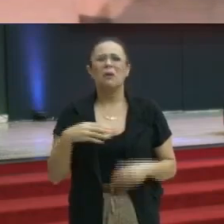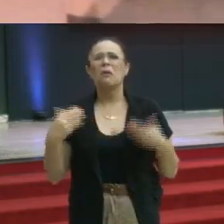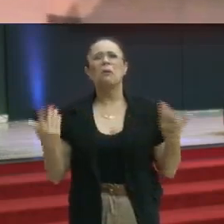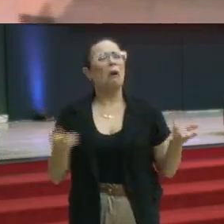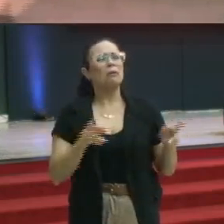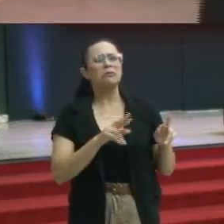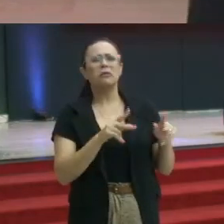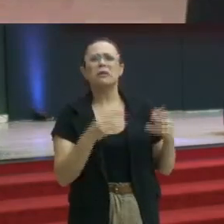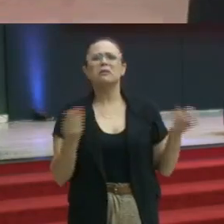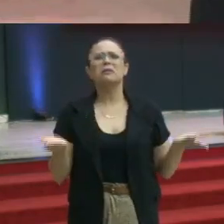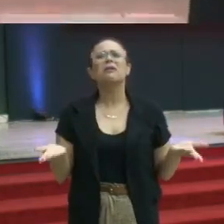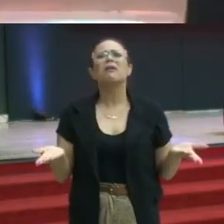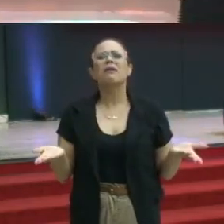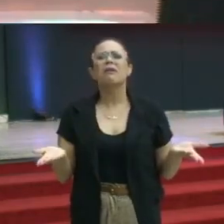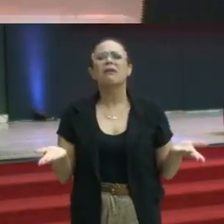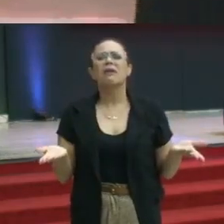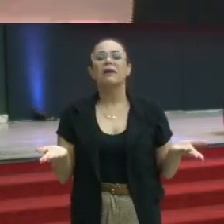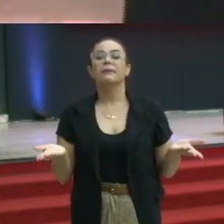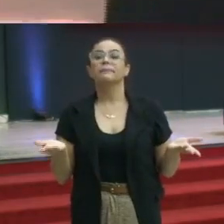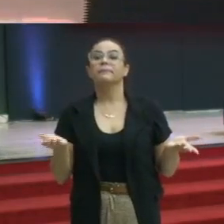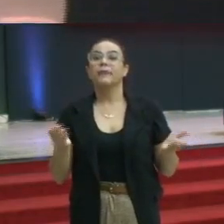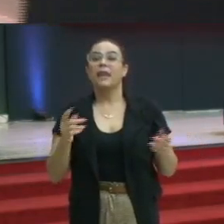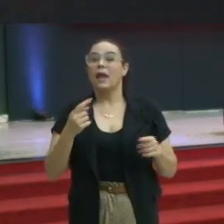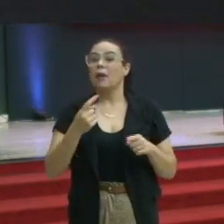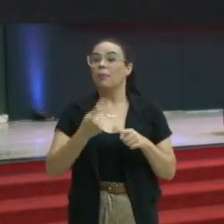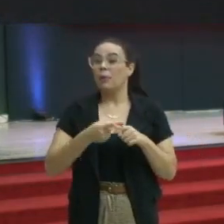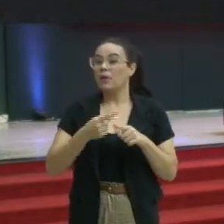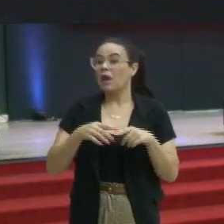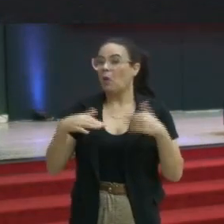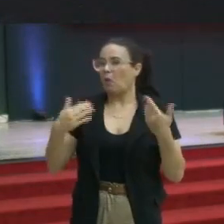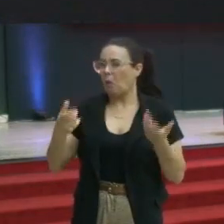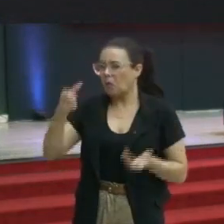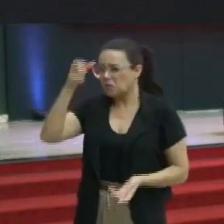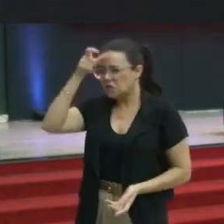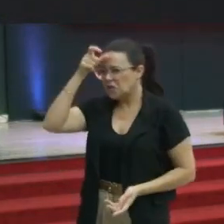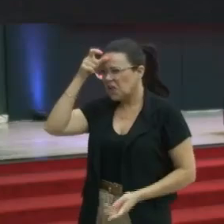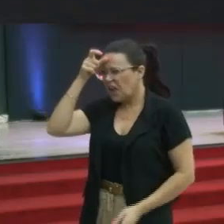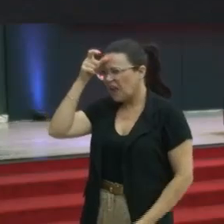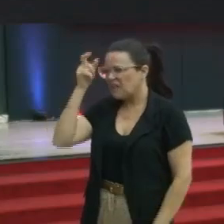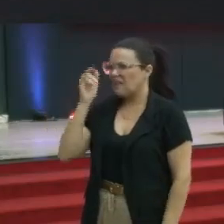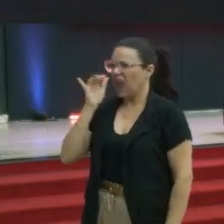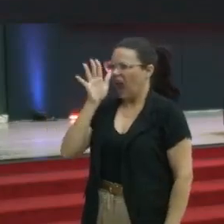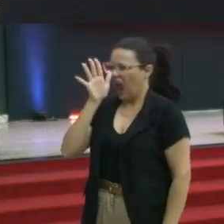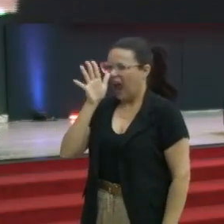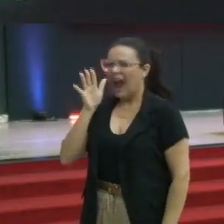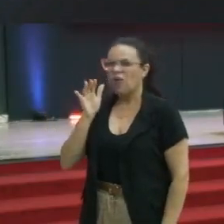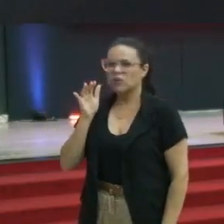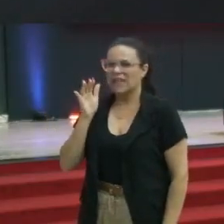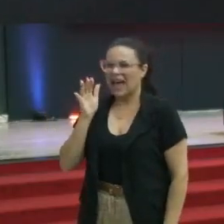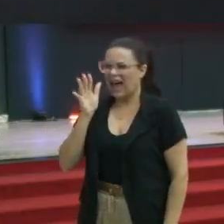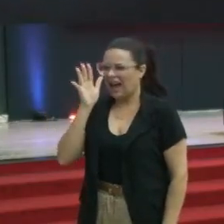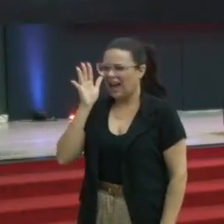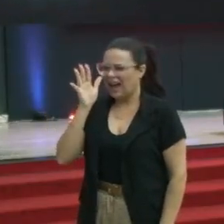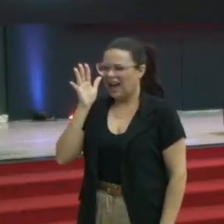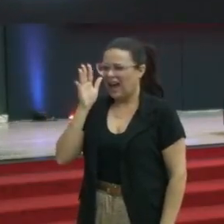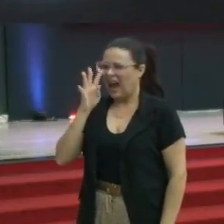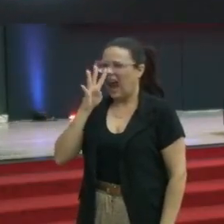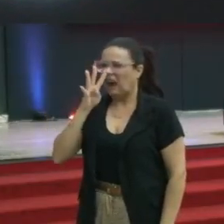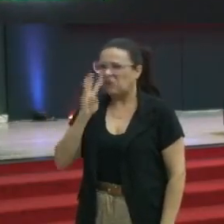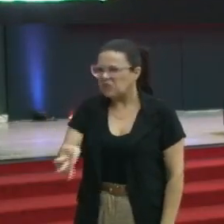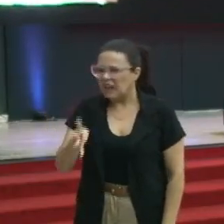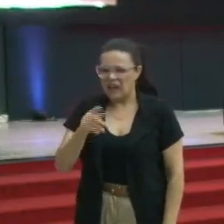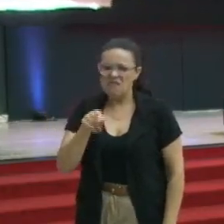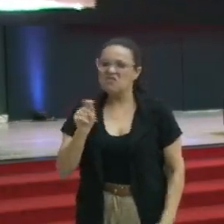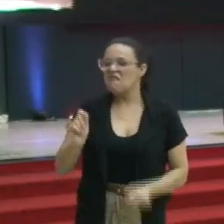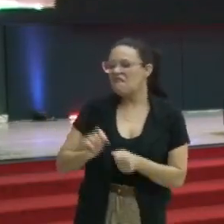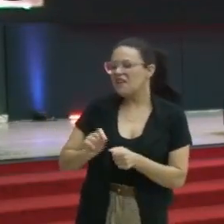A diferença é que quando o diabo vem te acusar, porque você fez isto, você fez aquilo, você fez aquilo